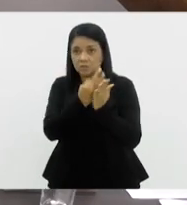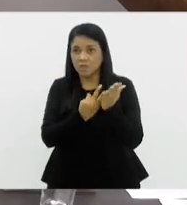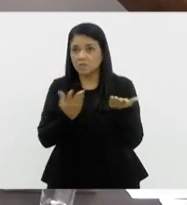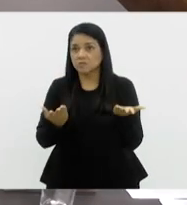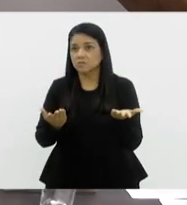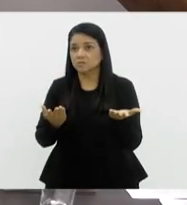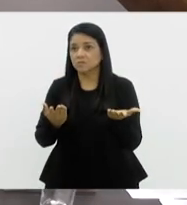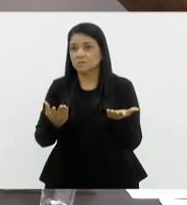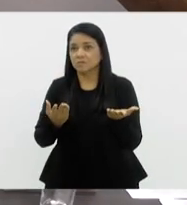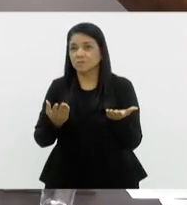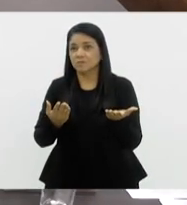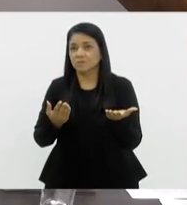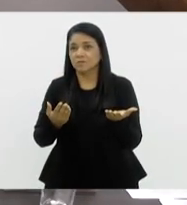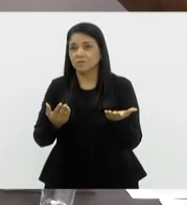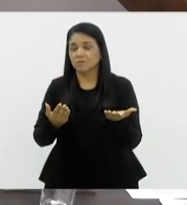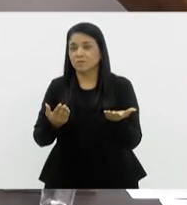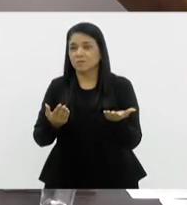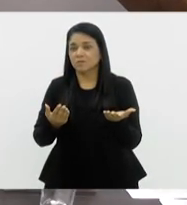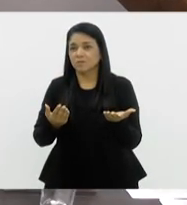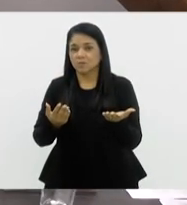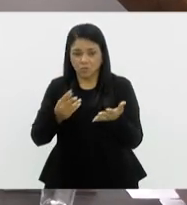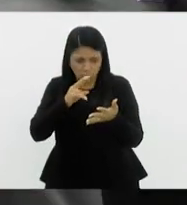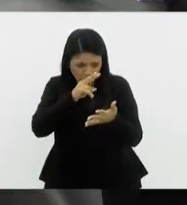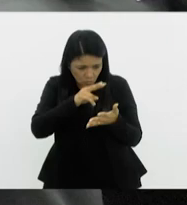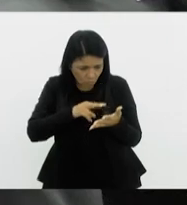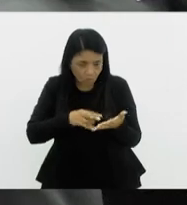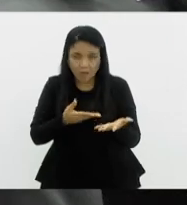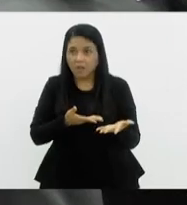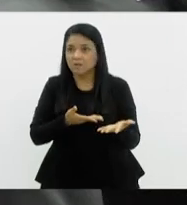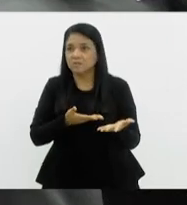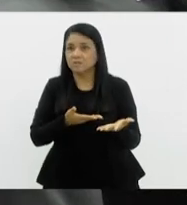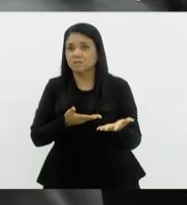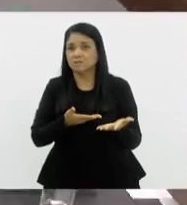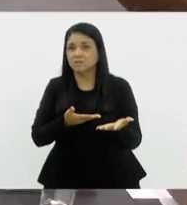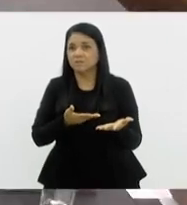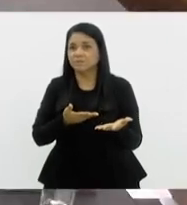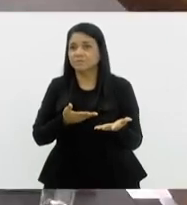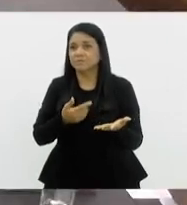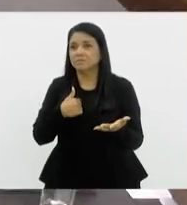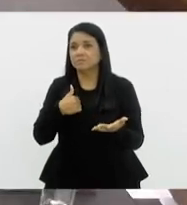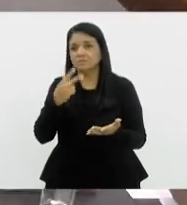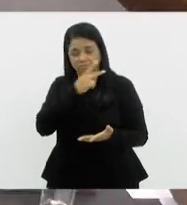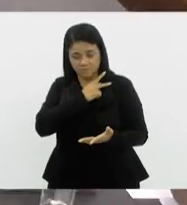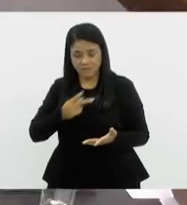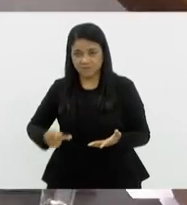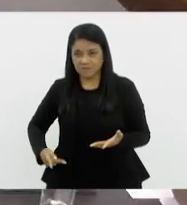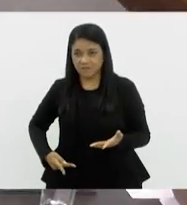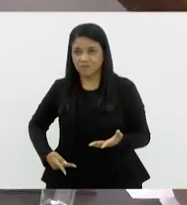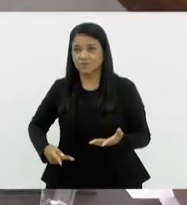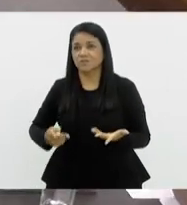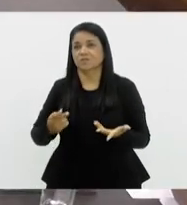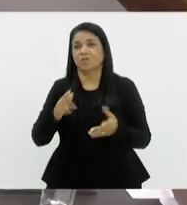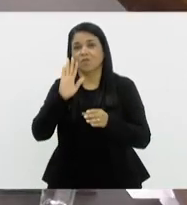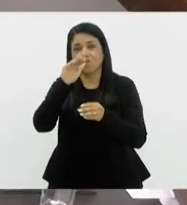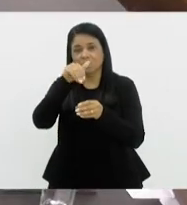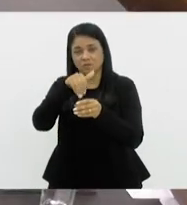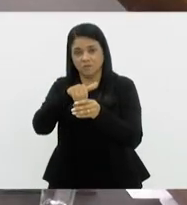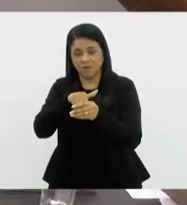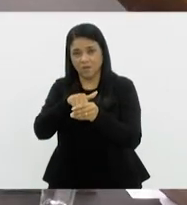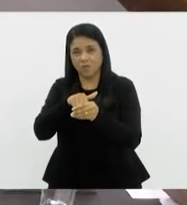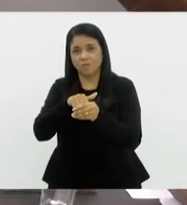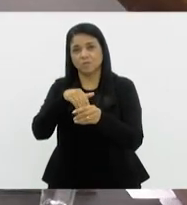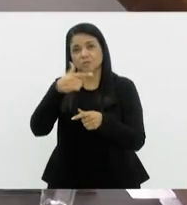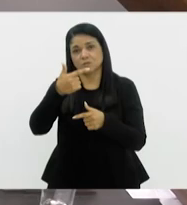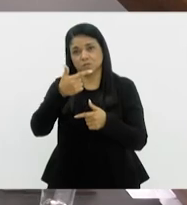não posso... Eu tô lendo aqui. Presidente, vamos votar com o supressivo. E a gente